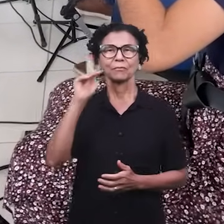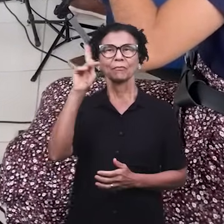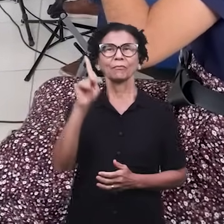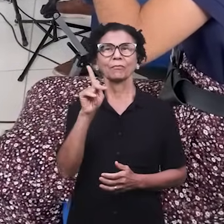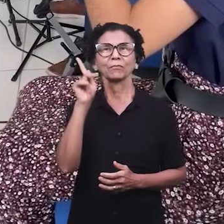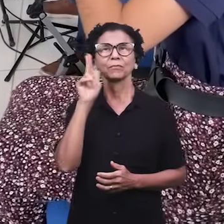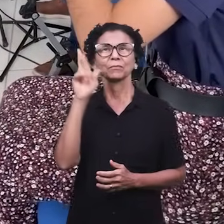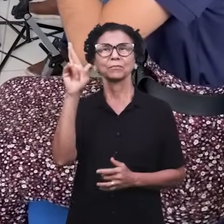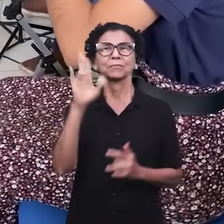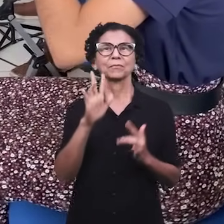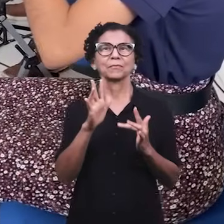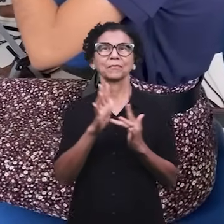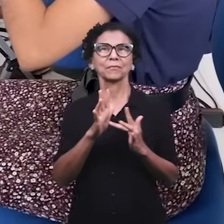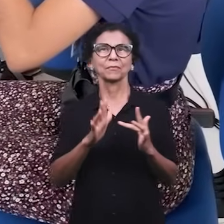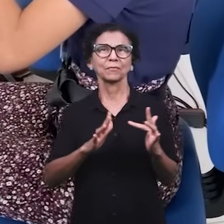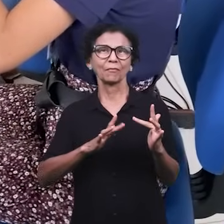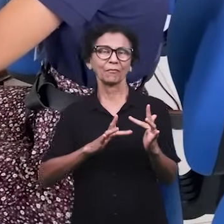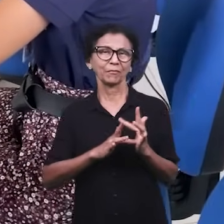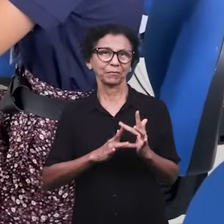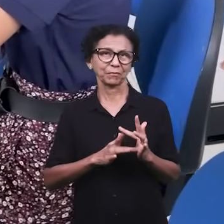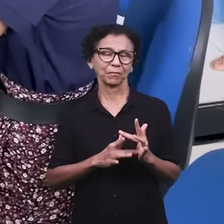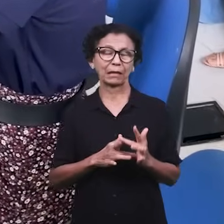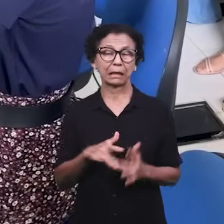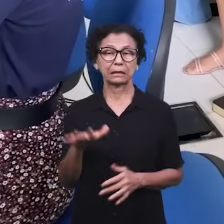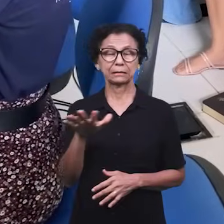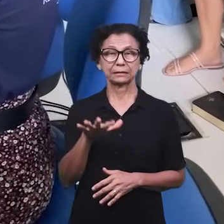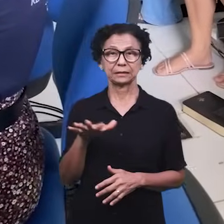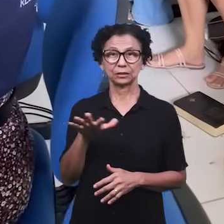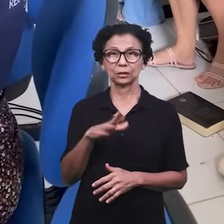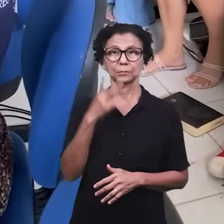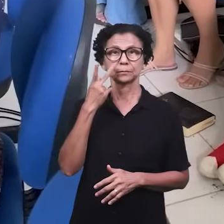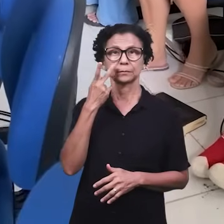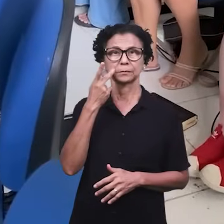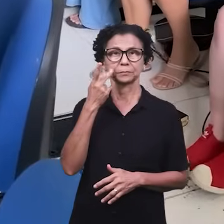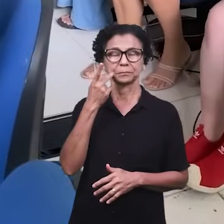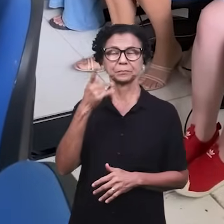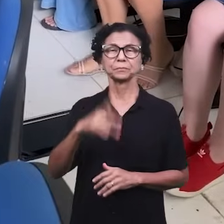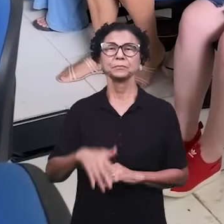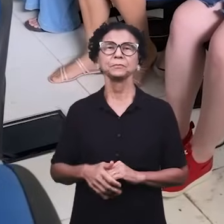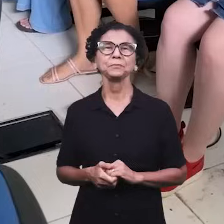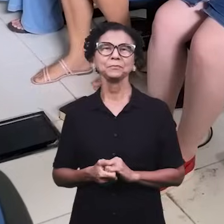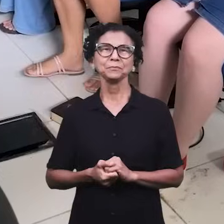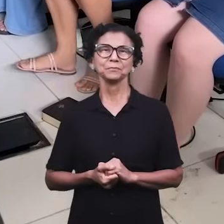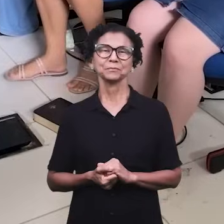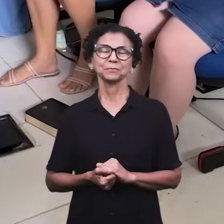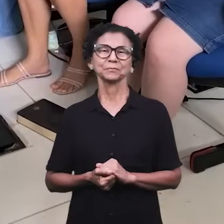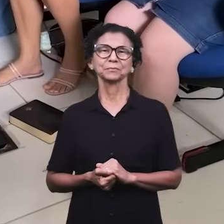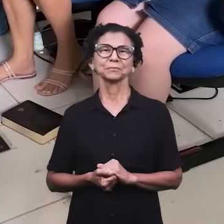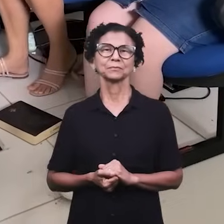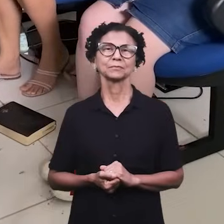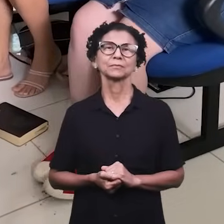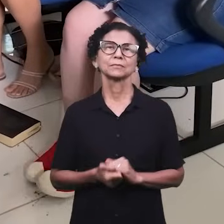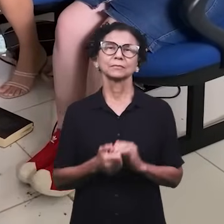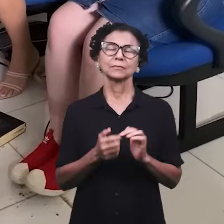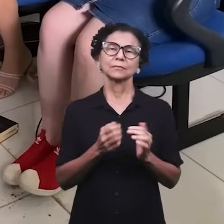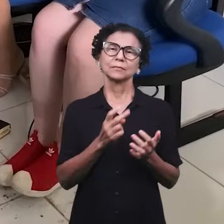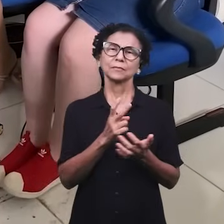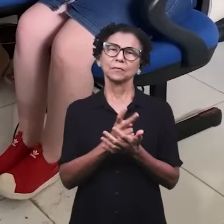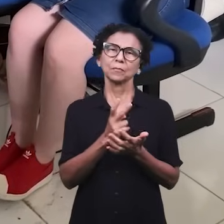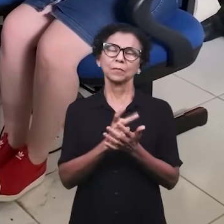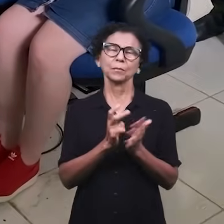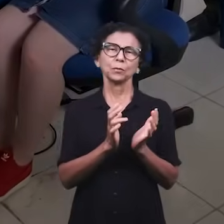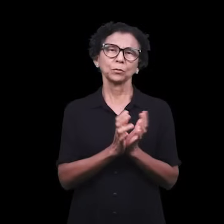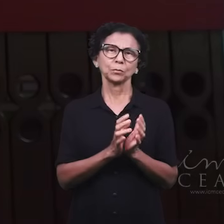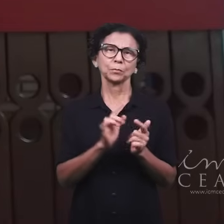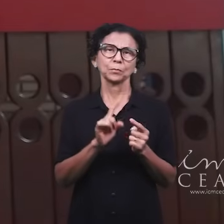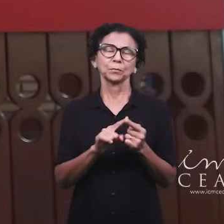Senhor Jesus. Warner, aqui na região Ceará, participamos do seminário para pais, professores e senhoras no Manaim